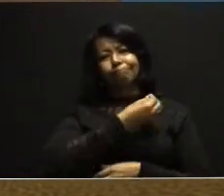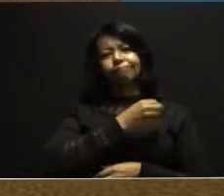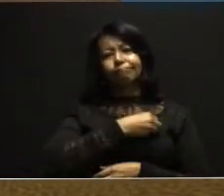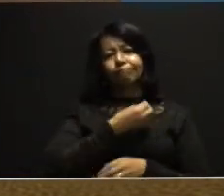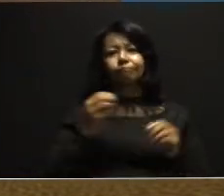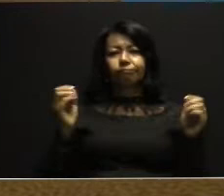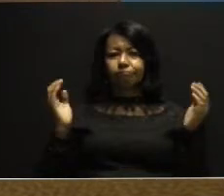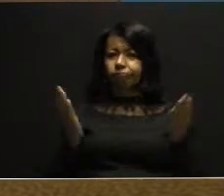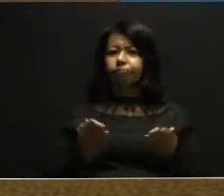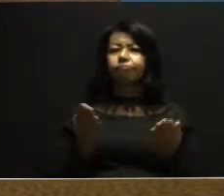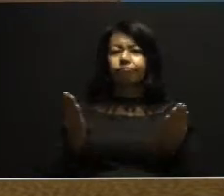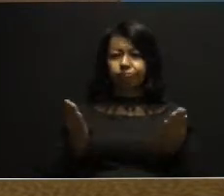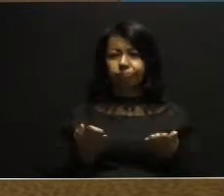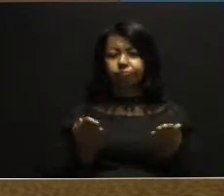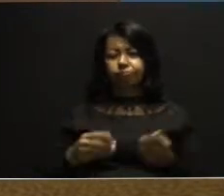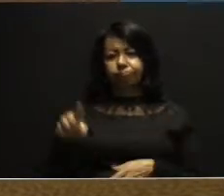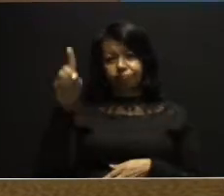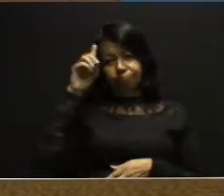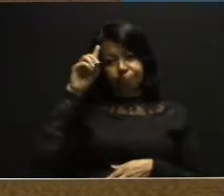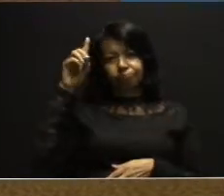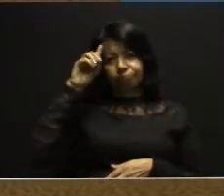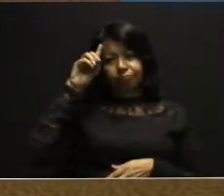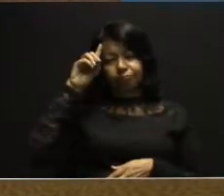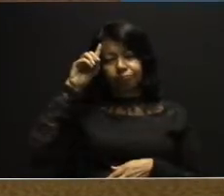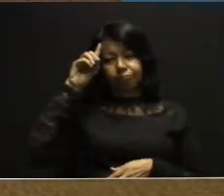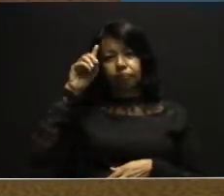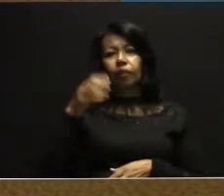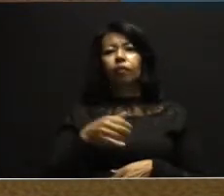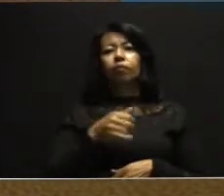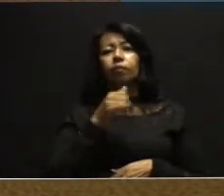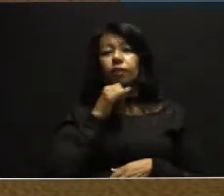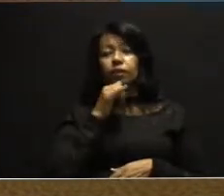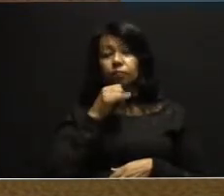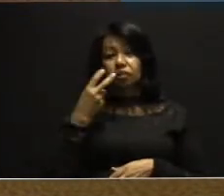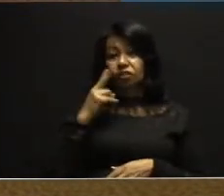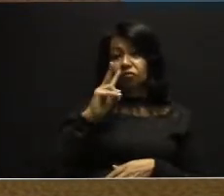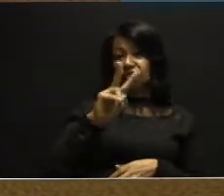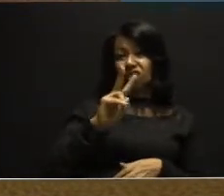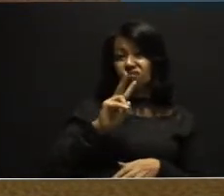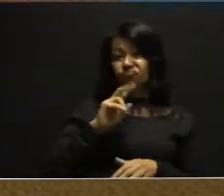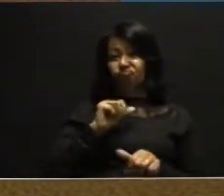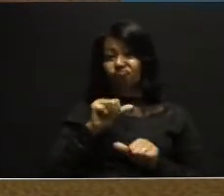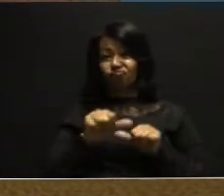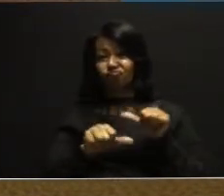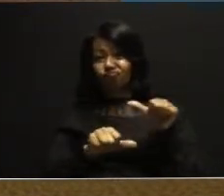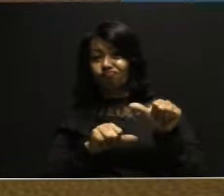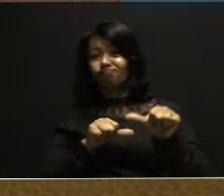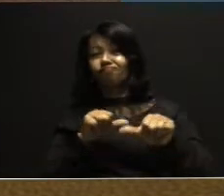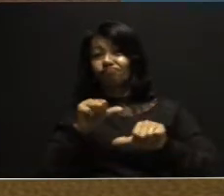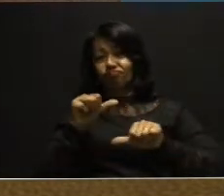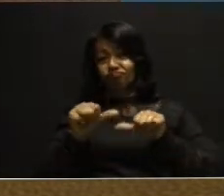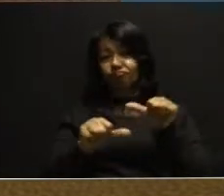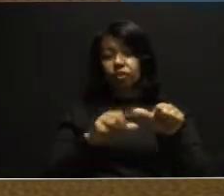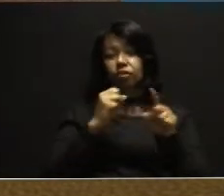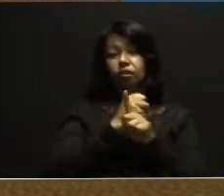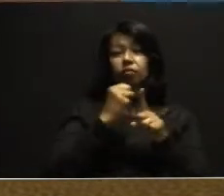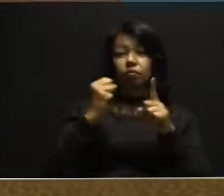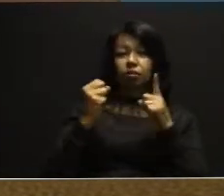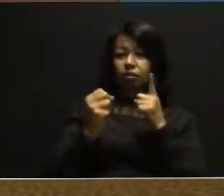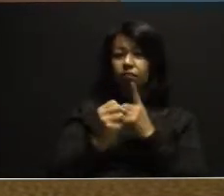atuais. Por exemplo, se a gente for considerar as grandes transformações estruturais da